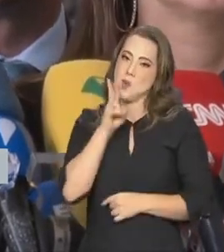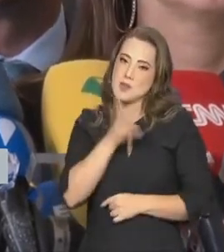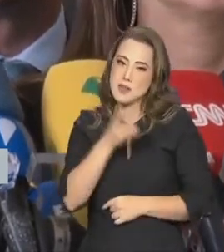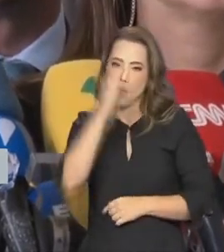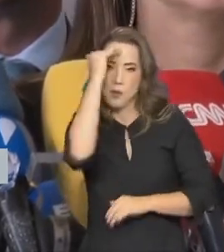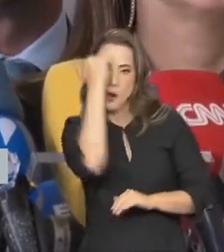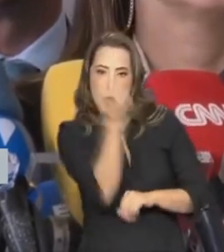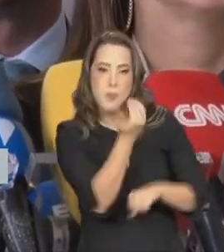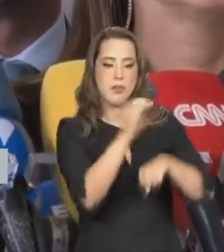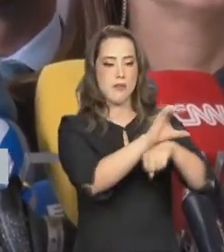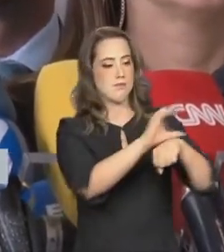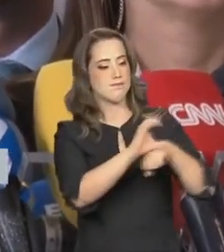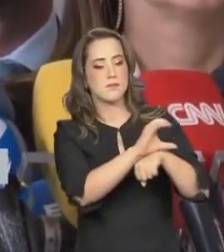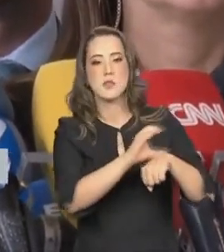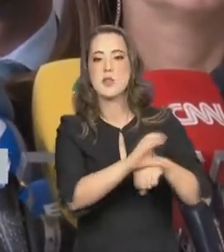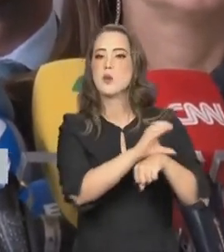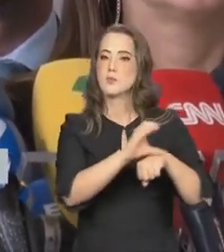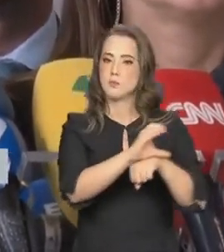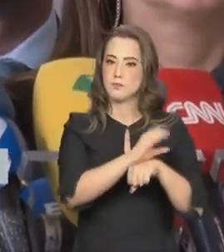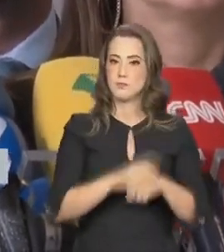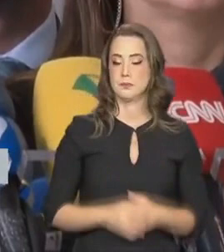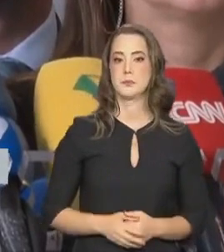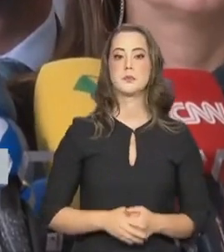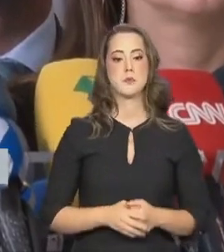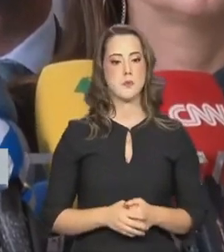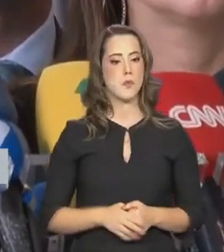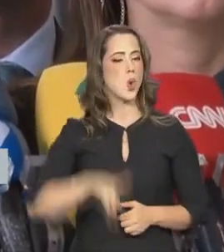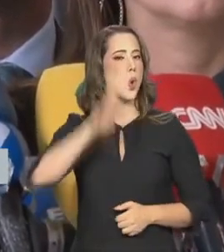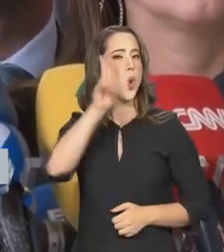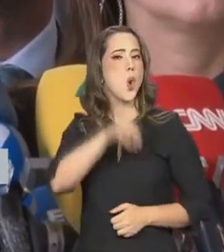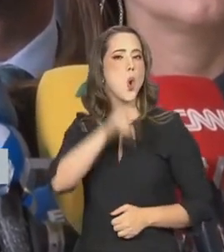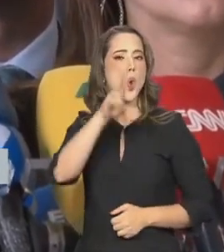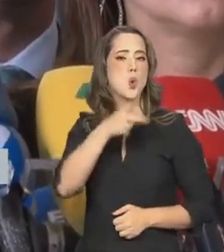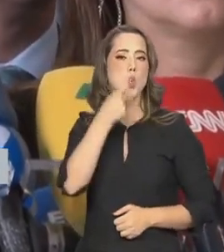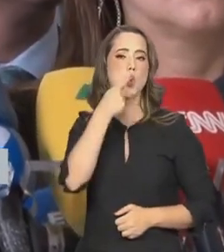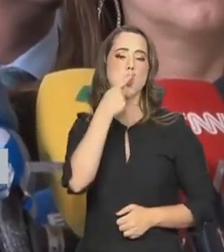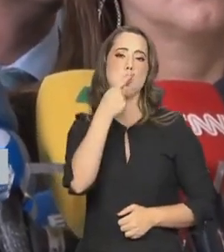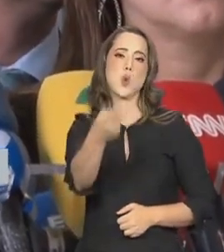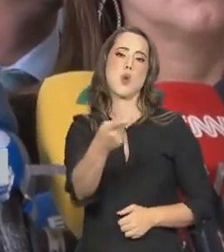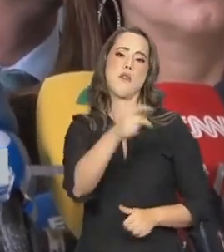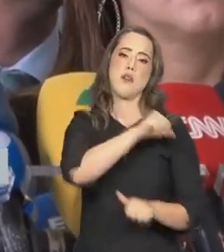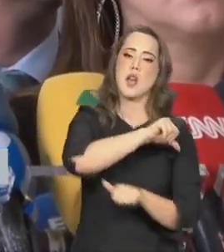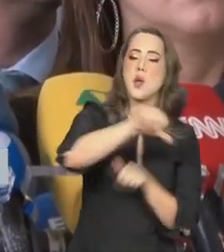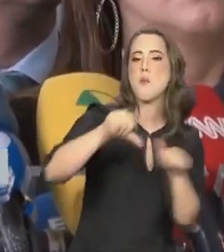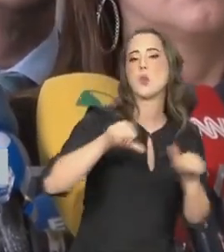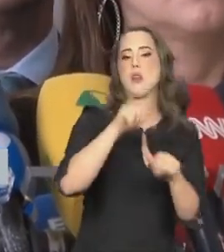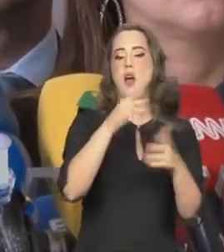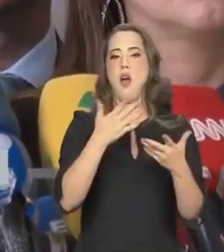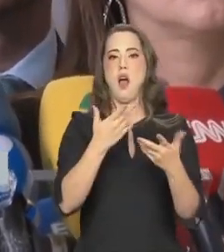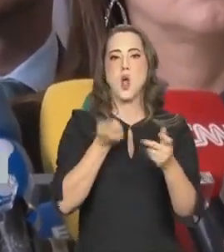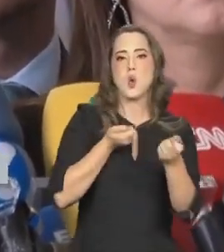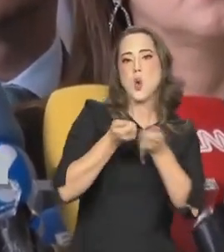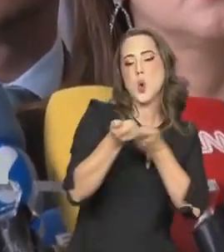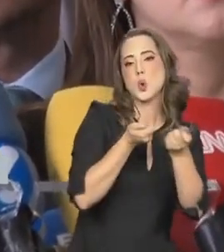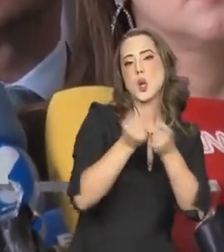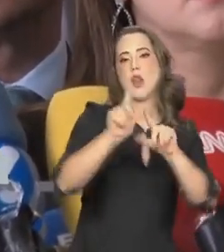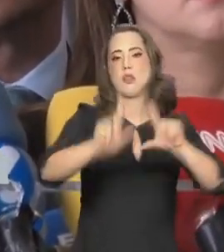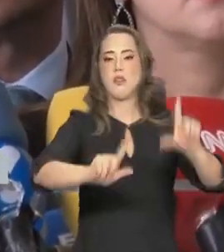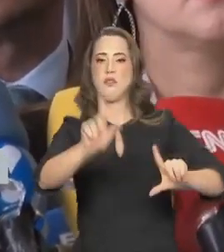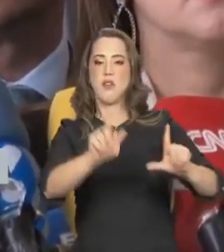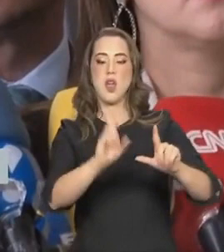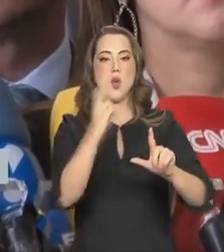dentro das quatro linhas da Constituição. Nunca falei em controlar ou censurar a mídia e as redes